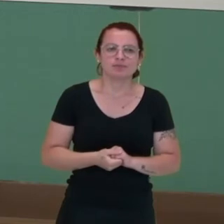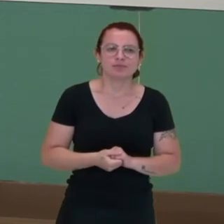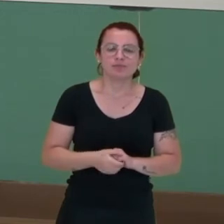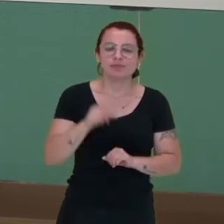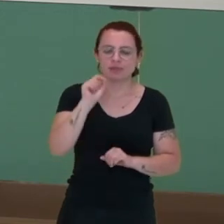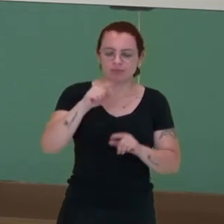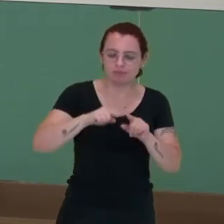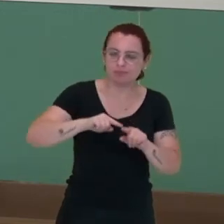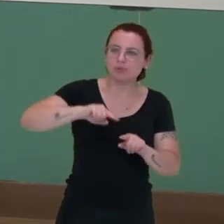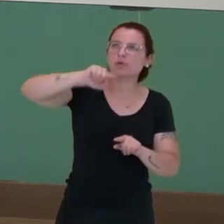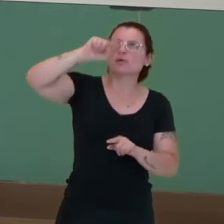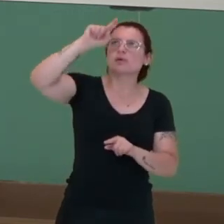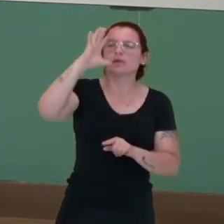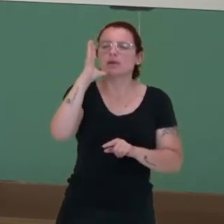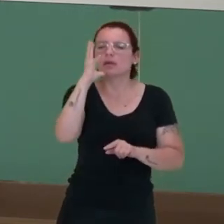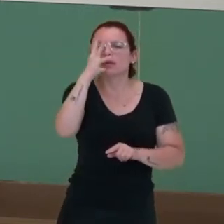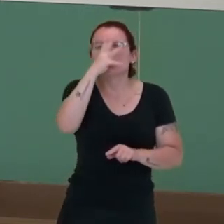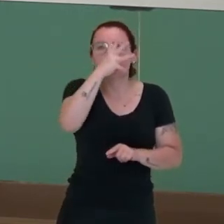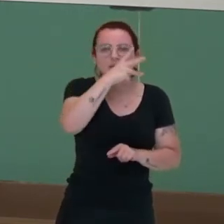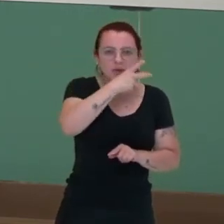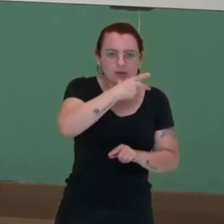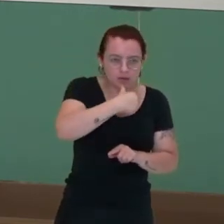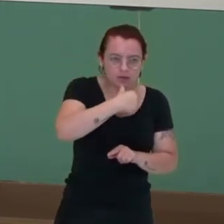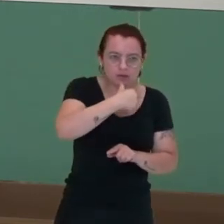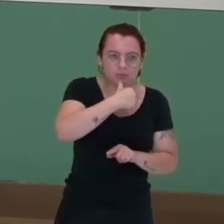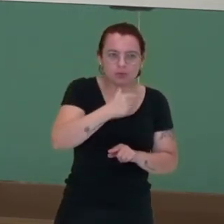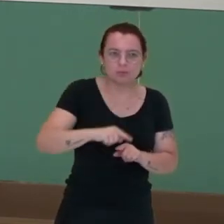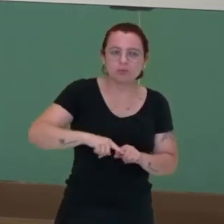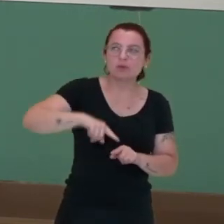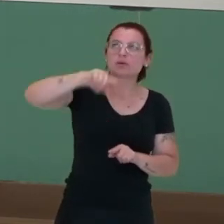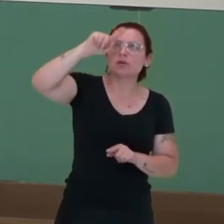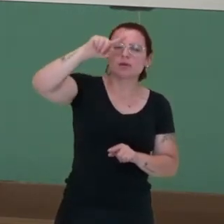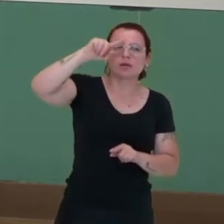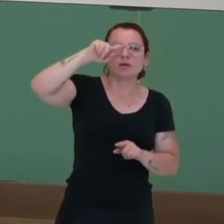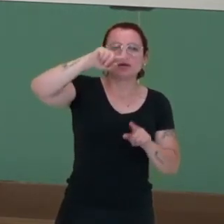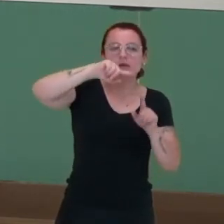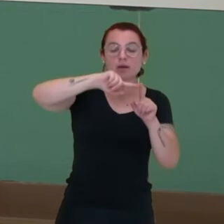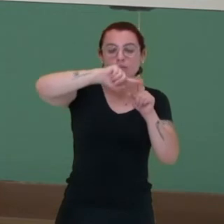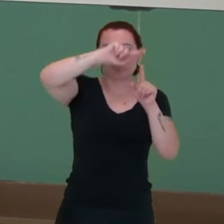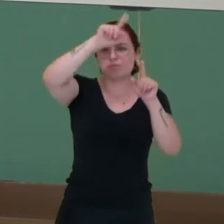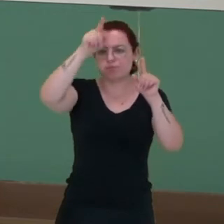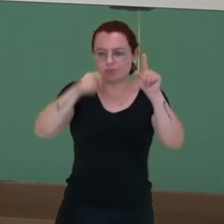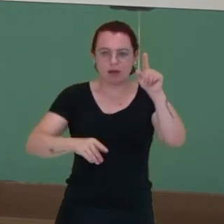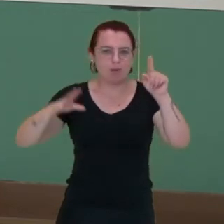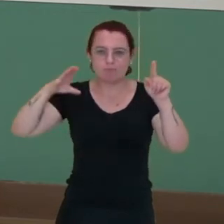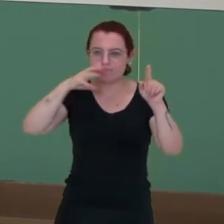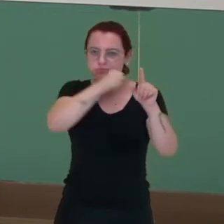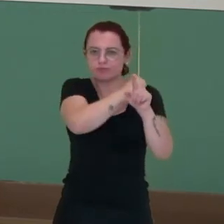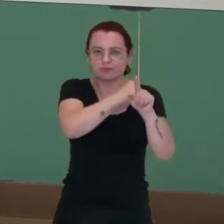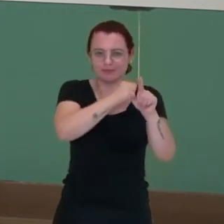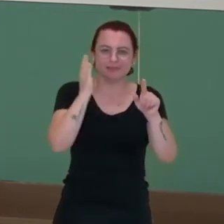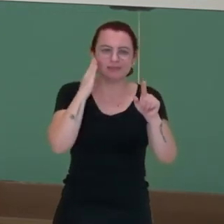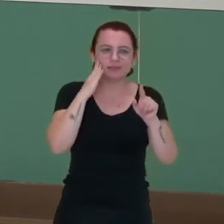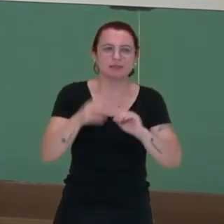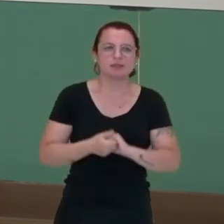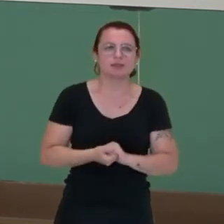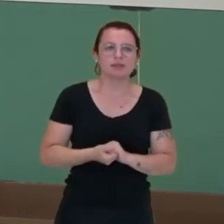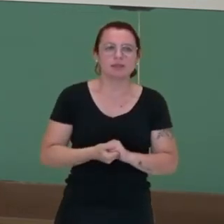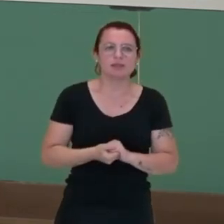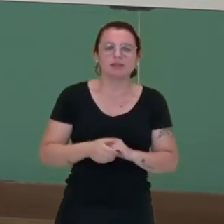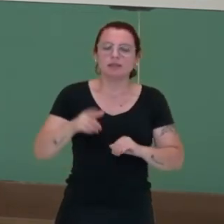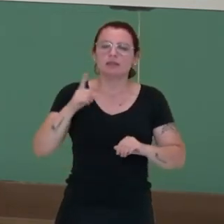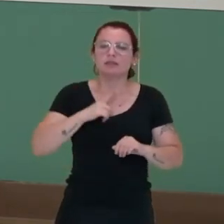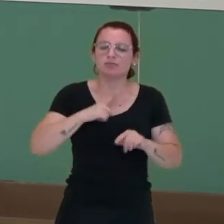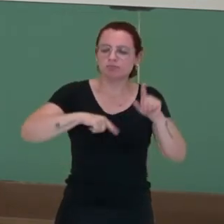para baixo. Quando a moeda sobe, tem sentido para cima e quando desce, tem sentido para baixo. Isso significa que ao alternar